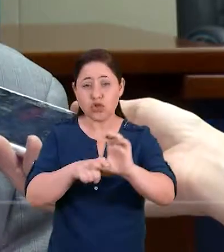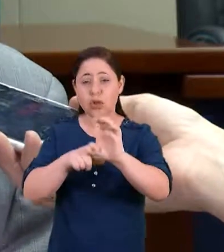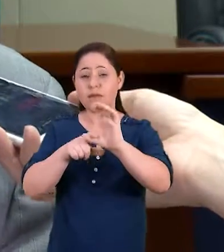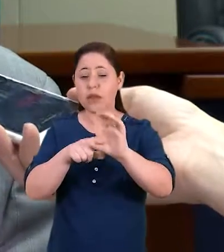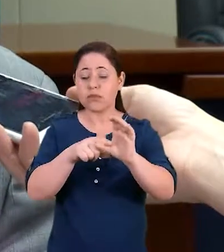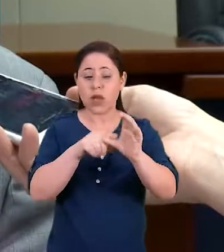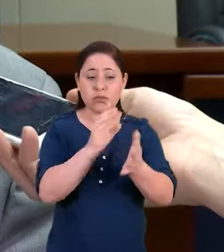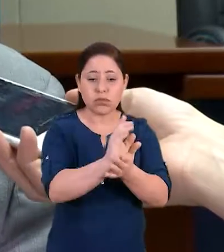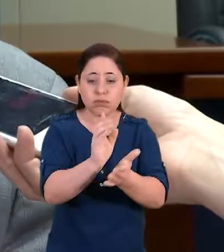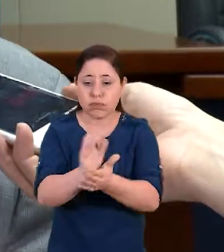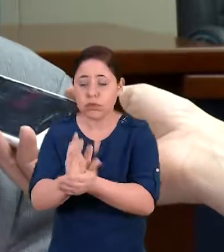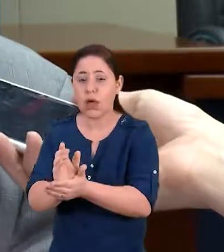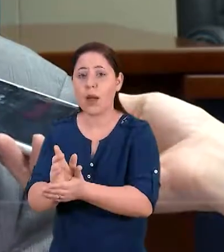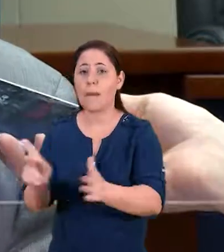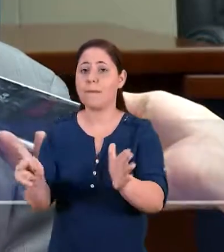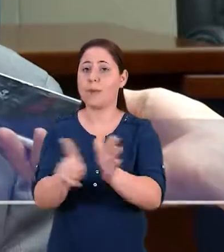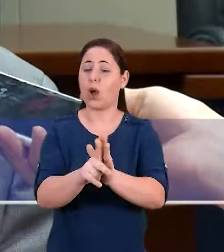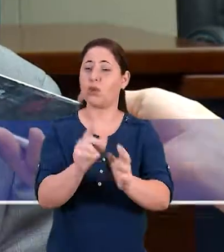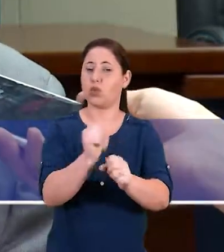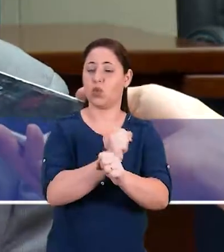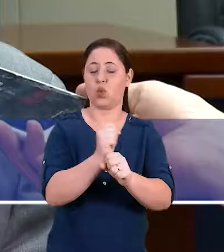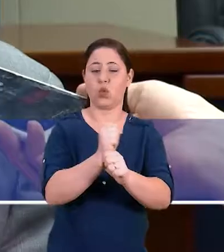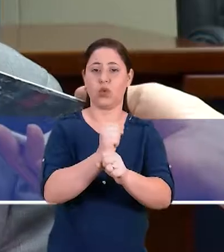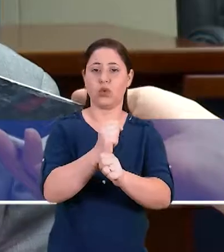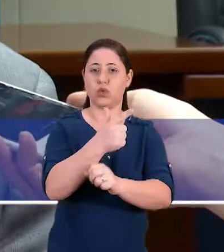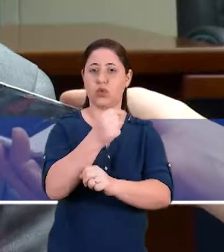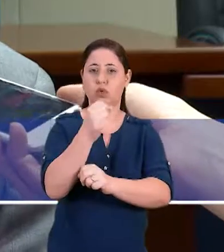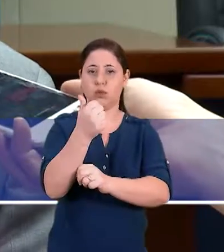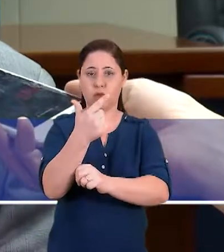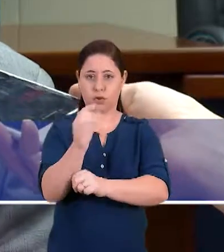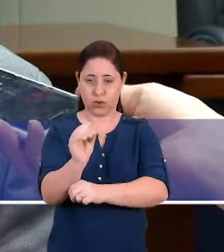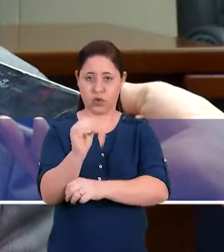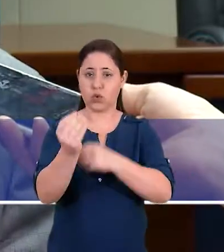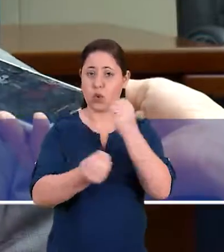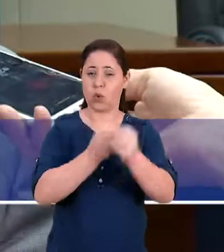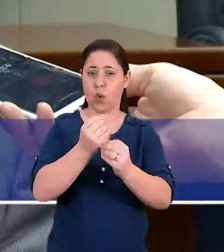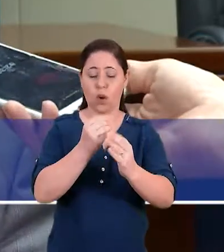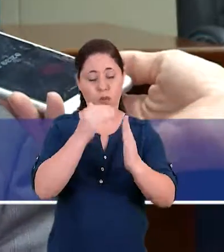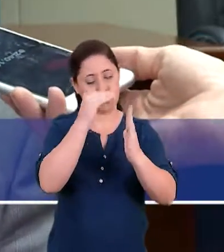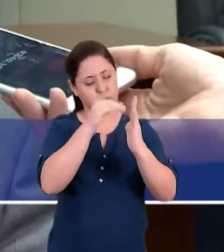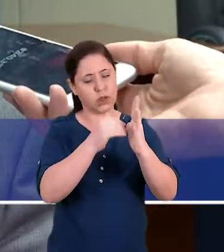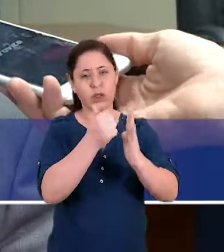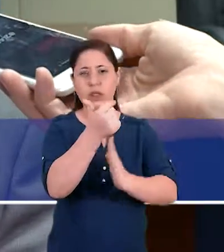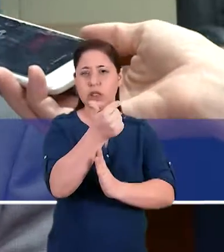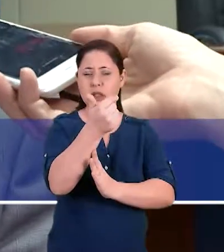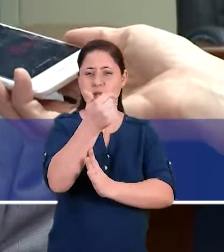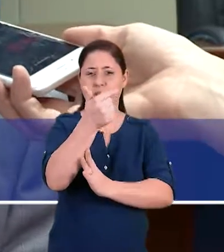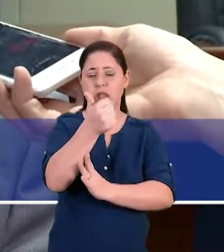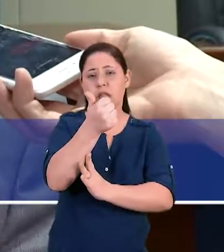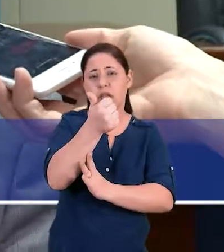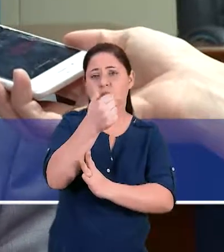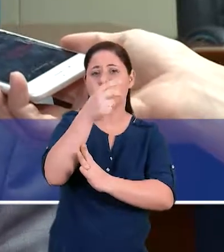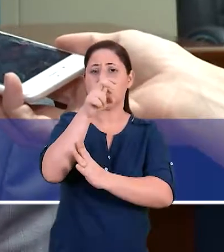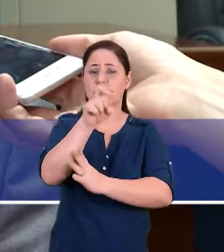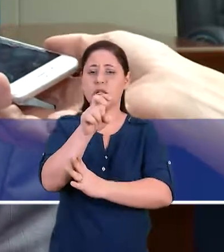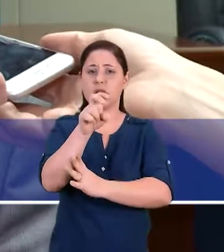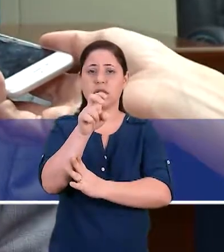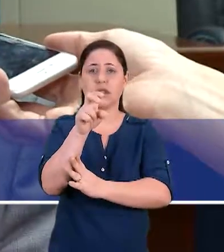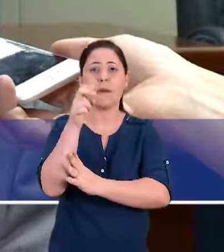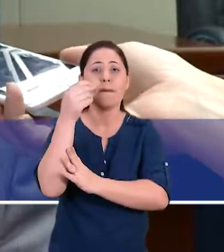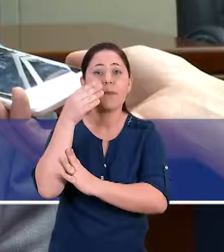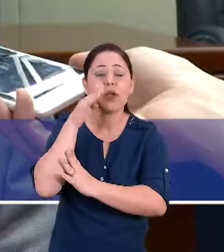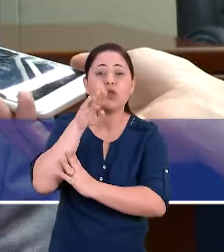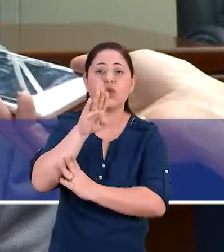receitas e despesas para o exercício de 2020, como bem você disse, fixada em 15 bilhões